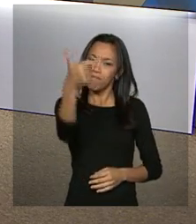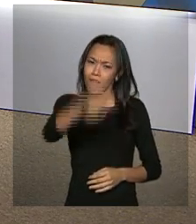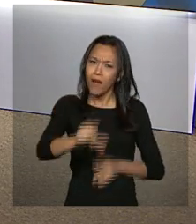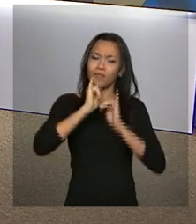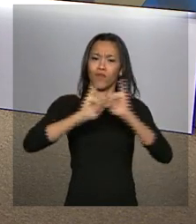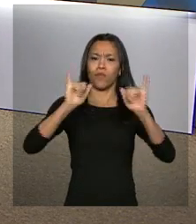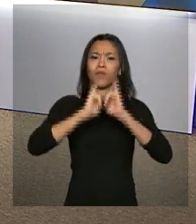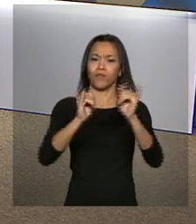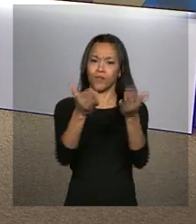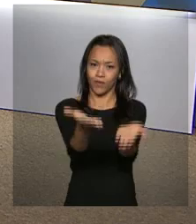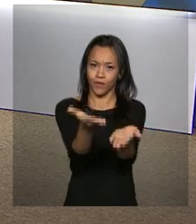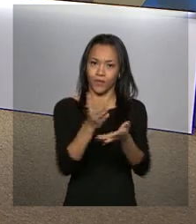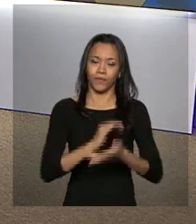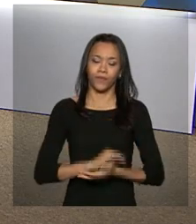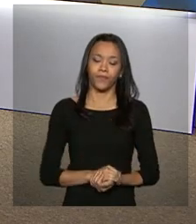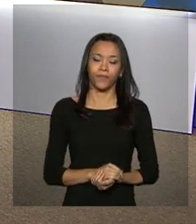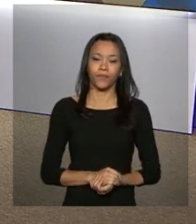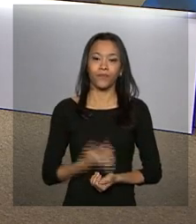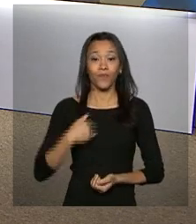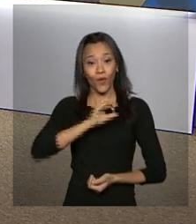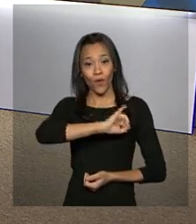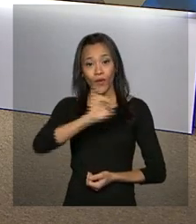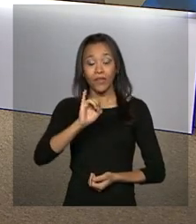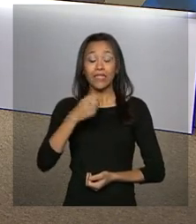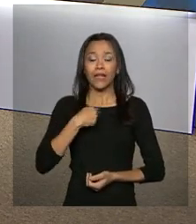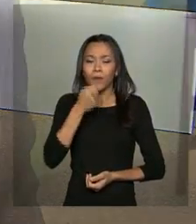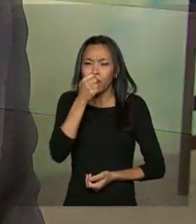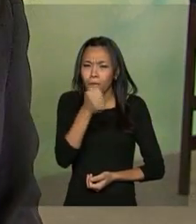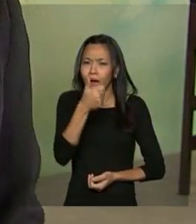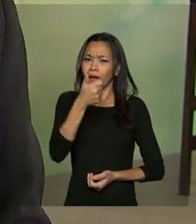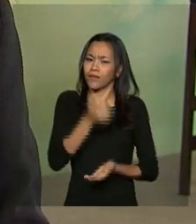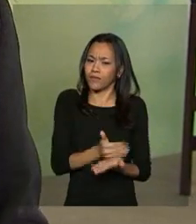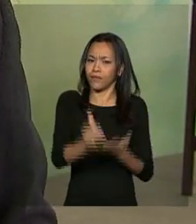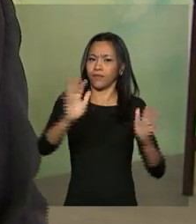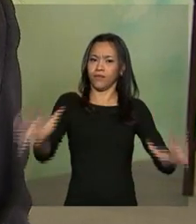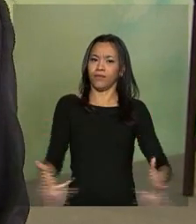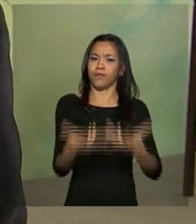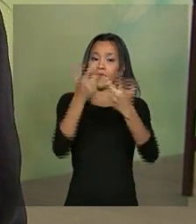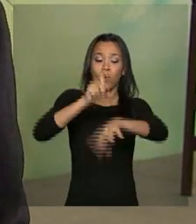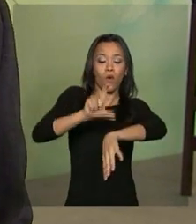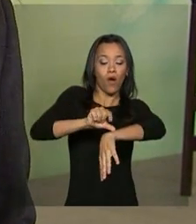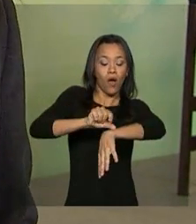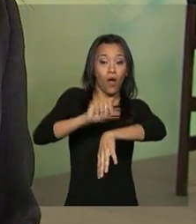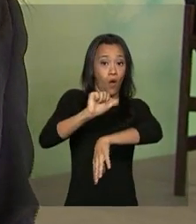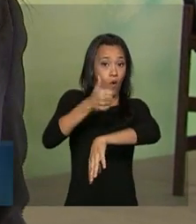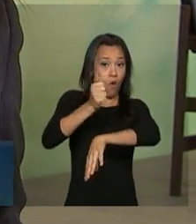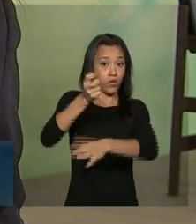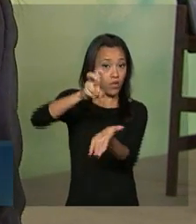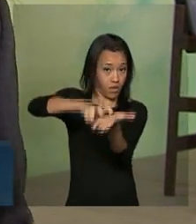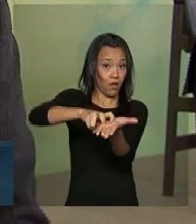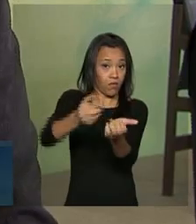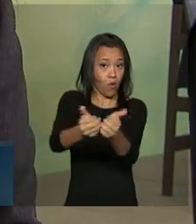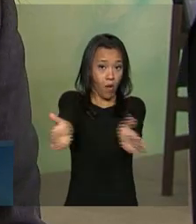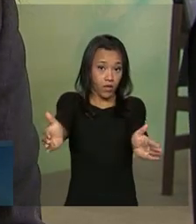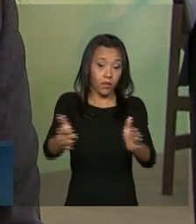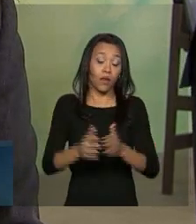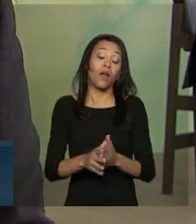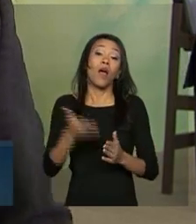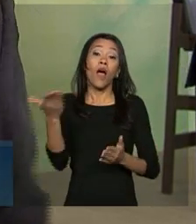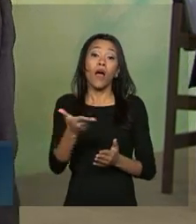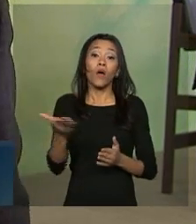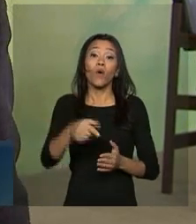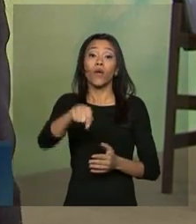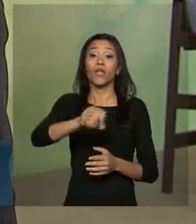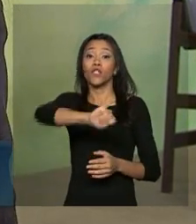mais informações. Luana. Oi, Daniele. Olha, está quase começando a cerimônia, prevista para começar às 11 horas da manhã. Em julho